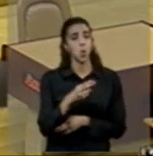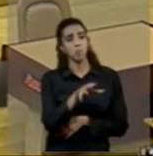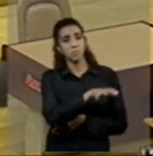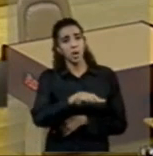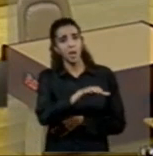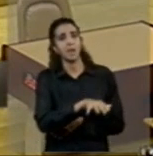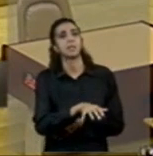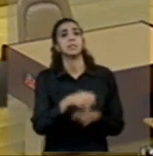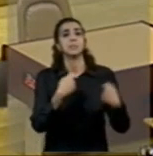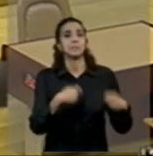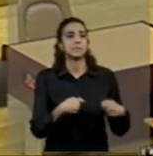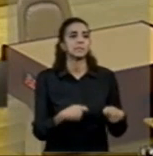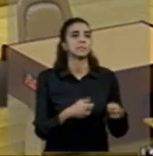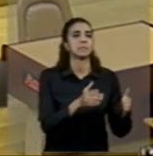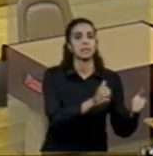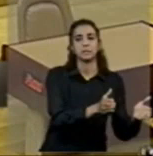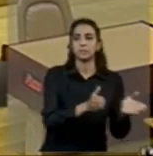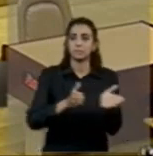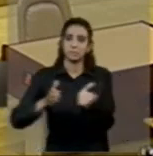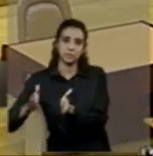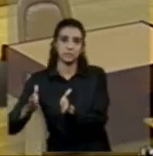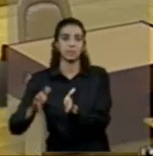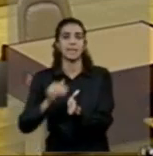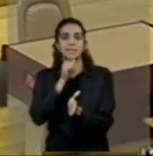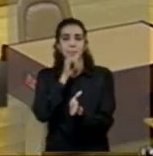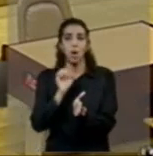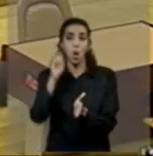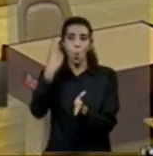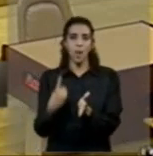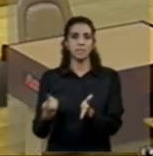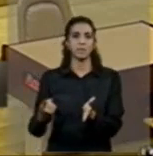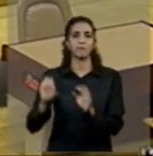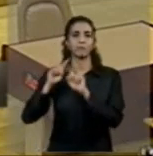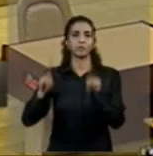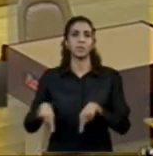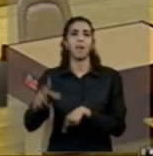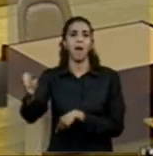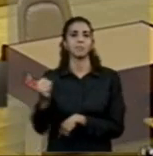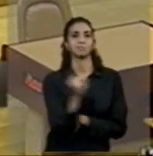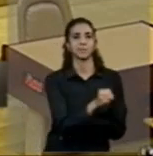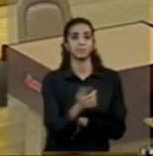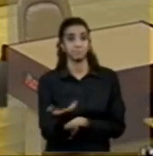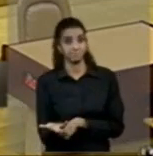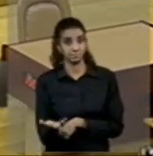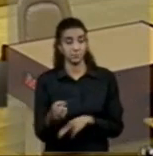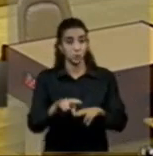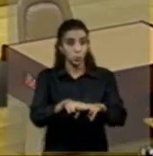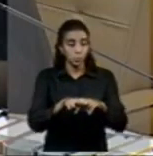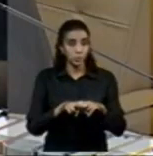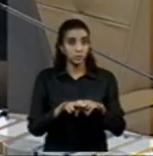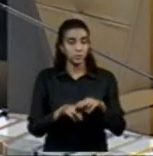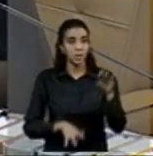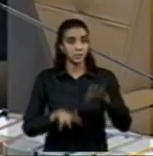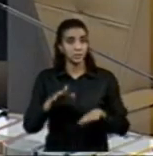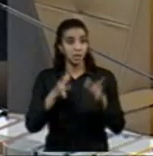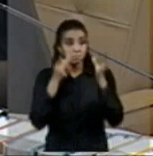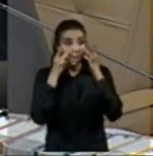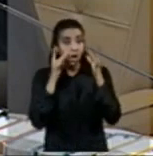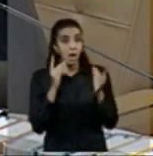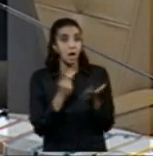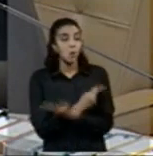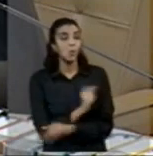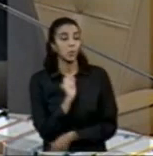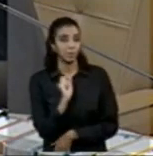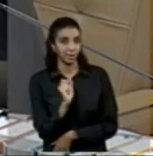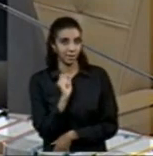setores desta para ex-empregados. Nesta dinâmica, chega-se a presenciar o